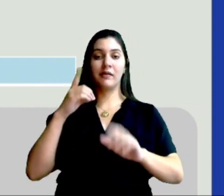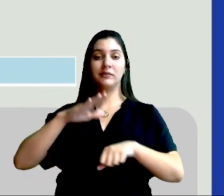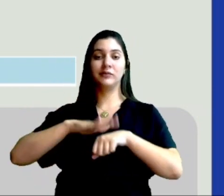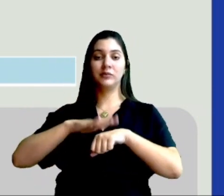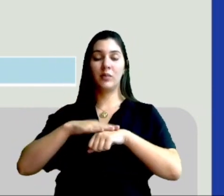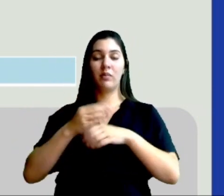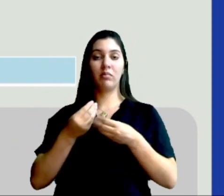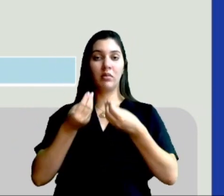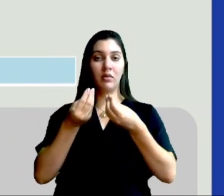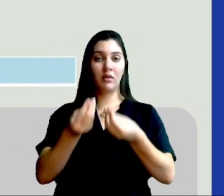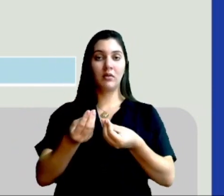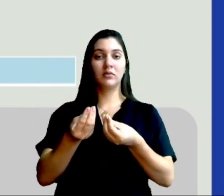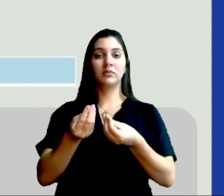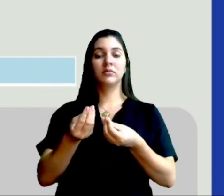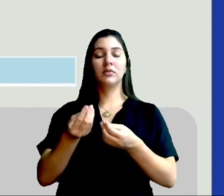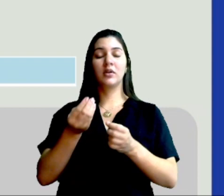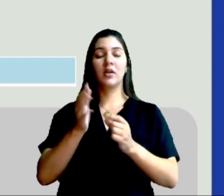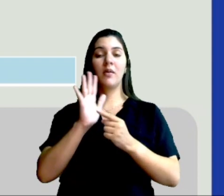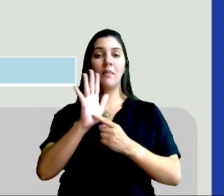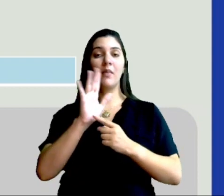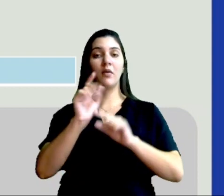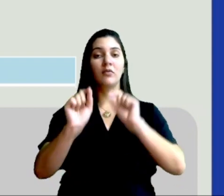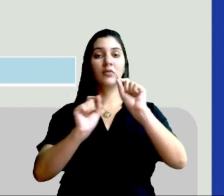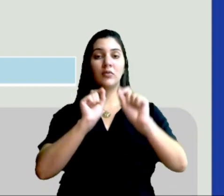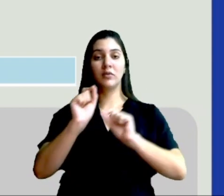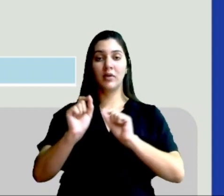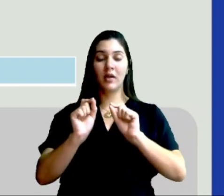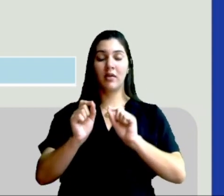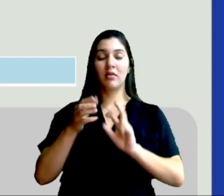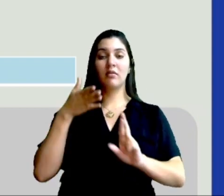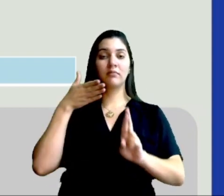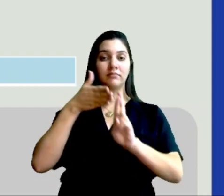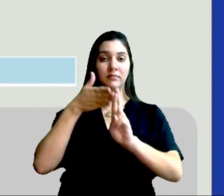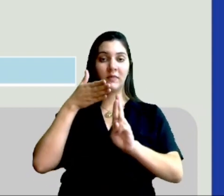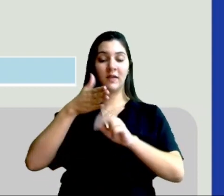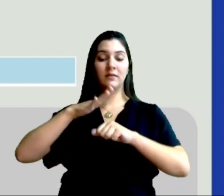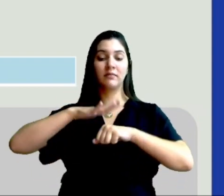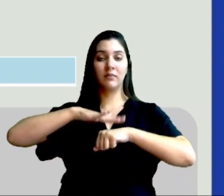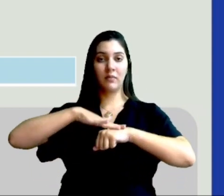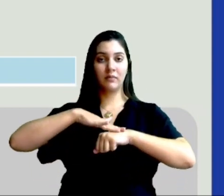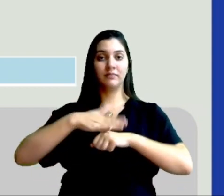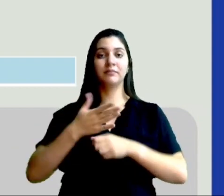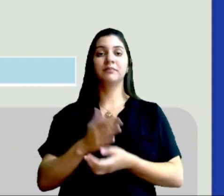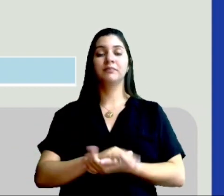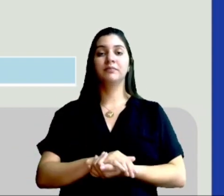momento dado que se indica através de uma referência temporal.